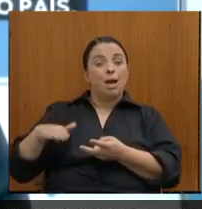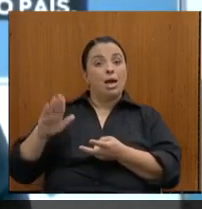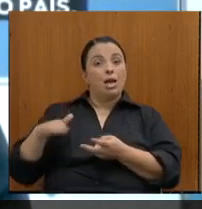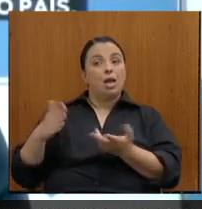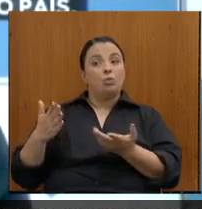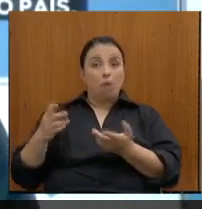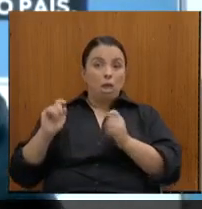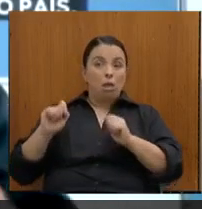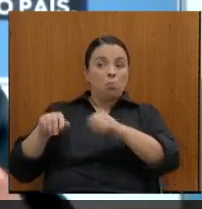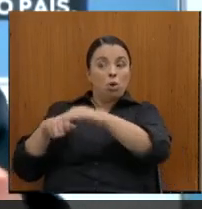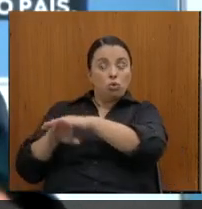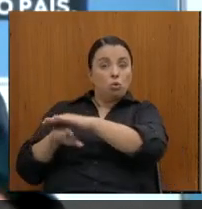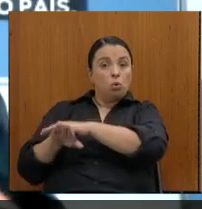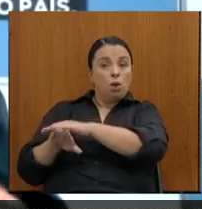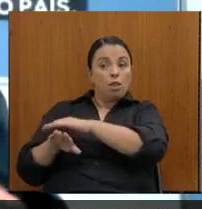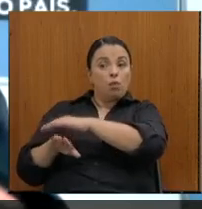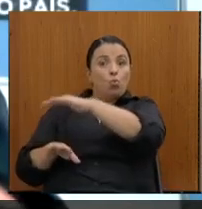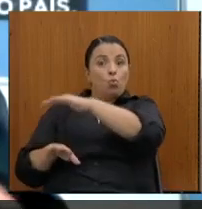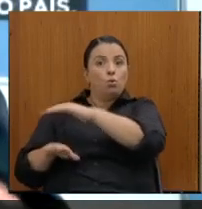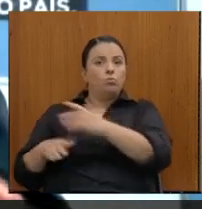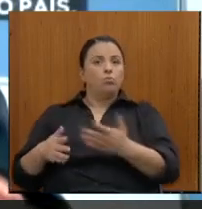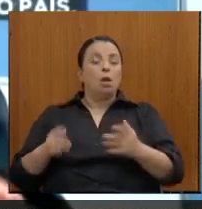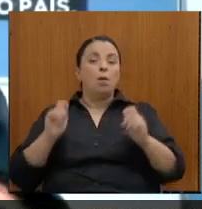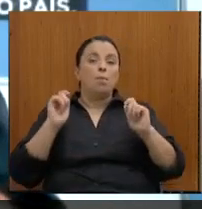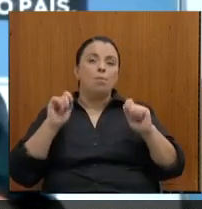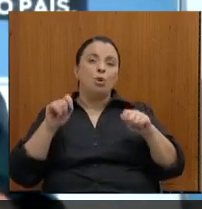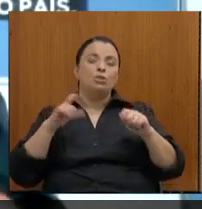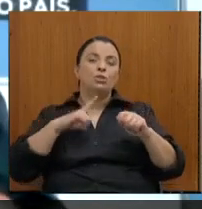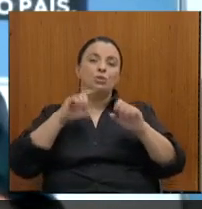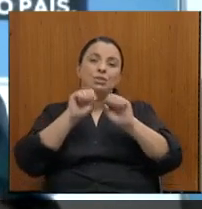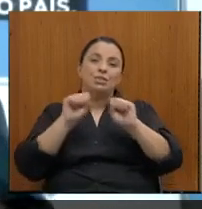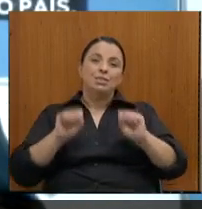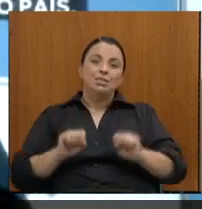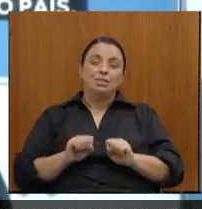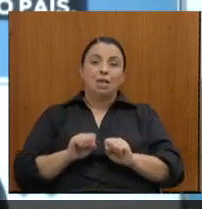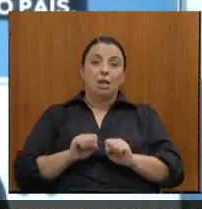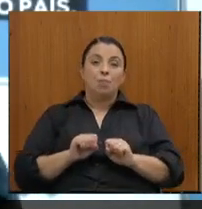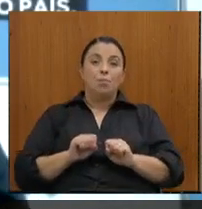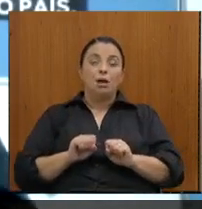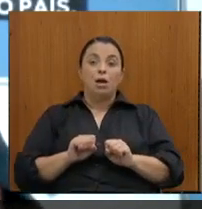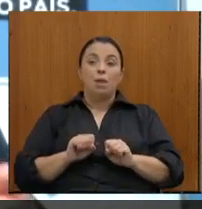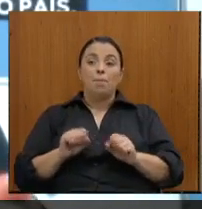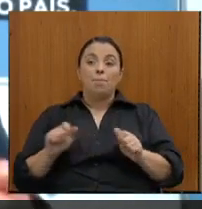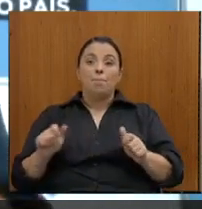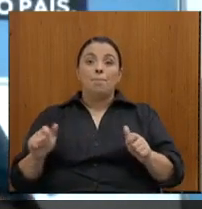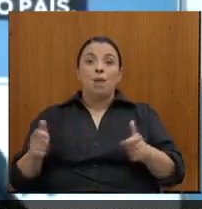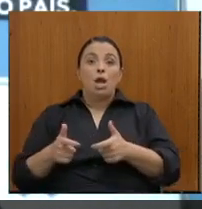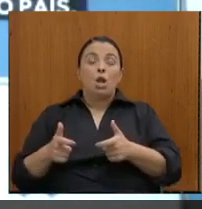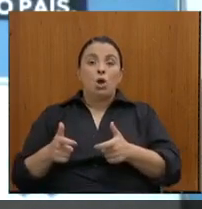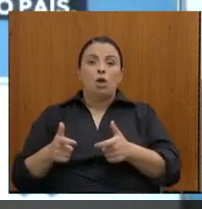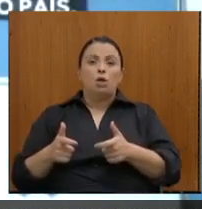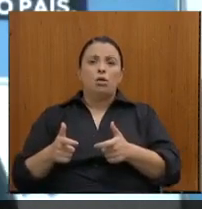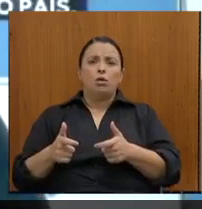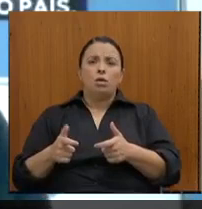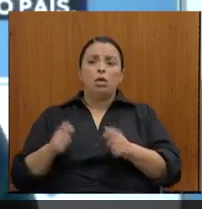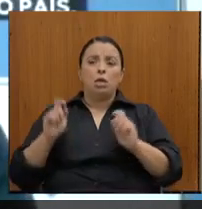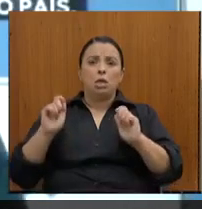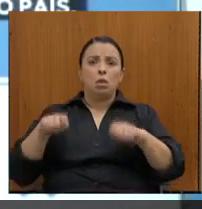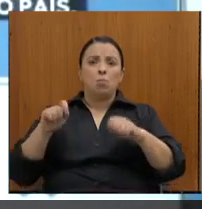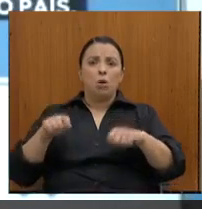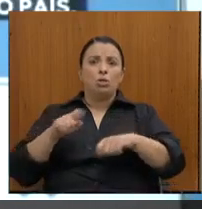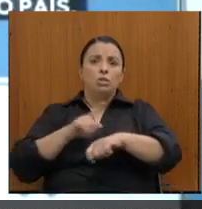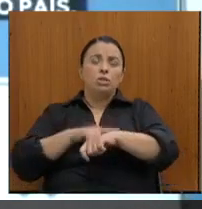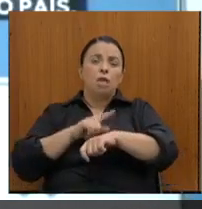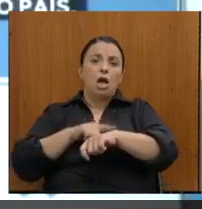e você pode ter um sistema de mencionado menor que vai gerar energia no horário de